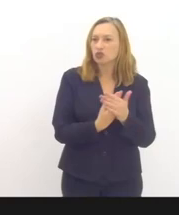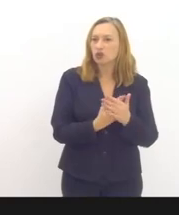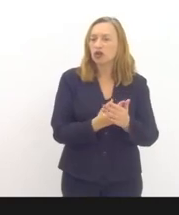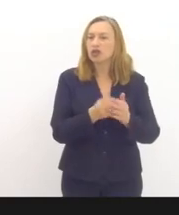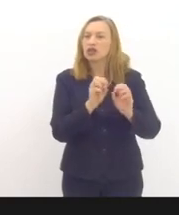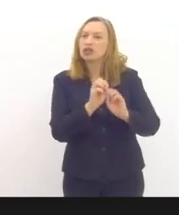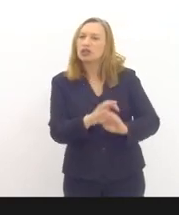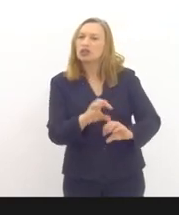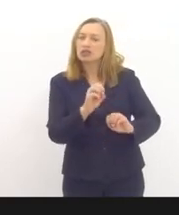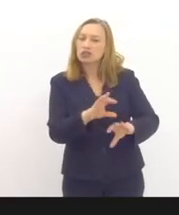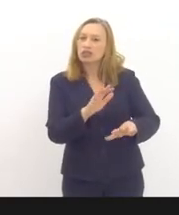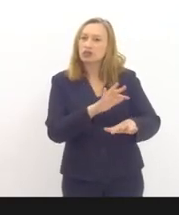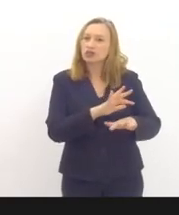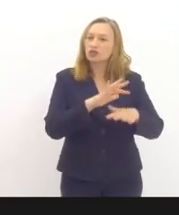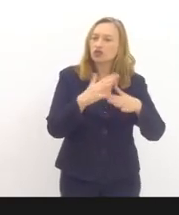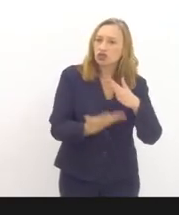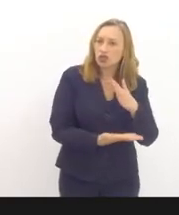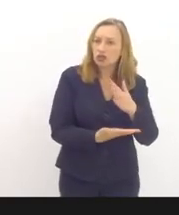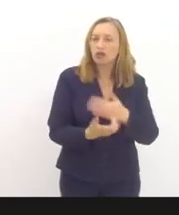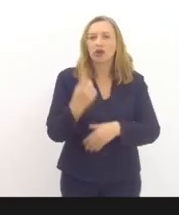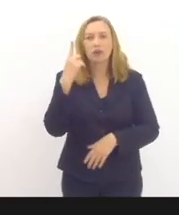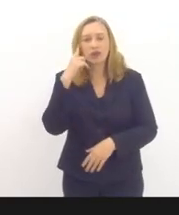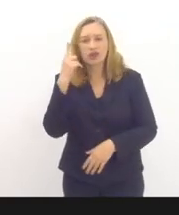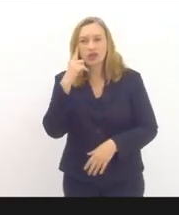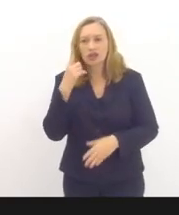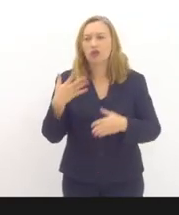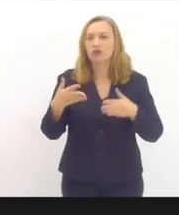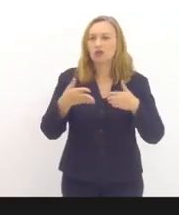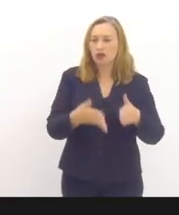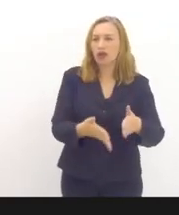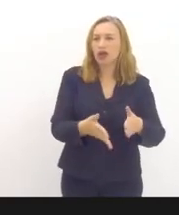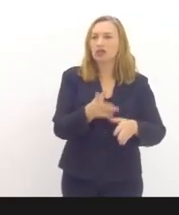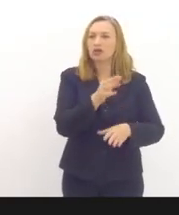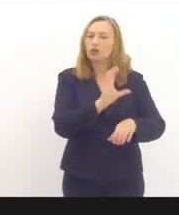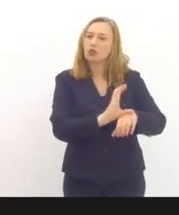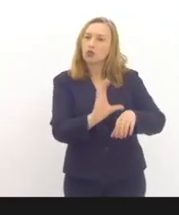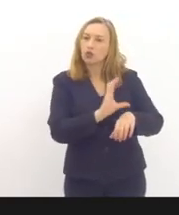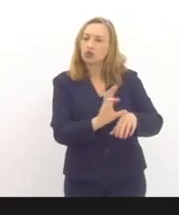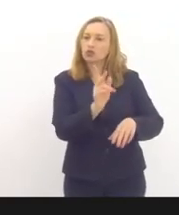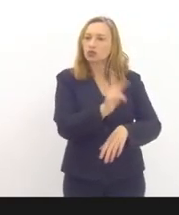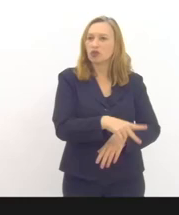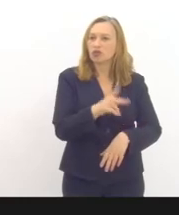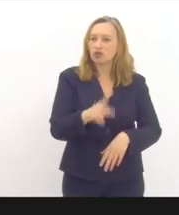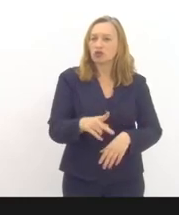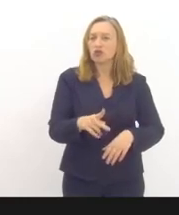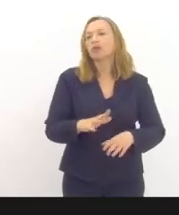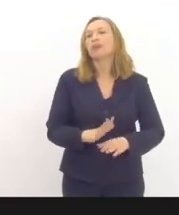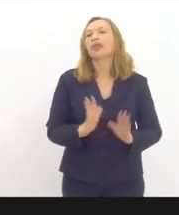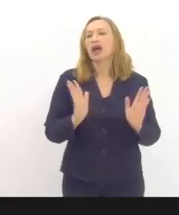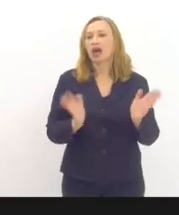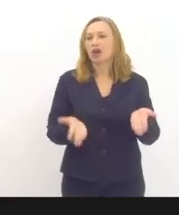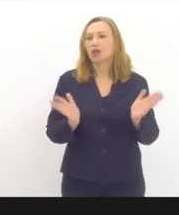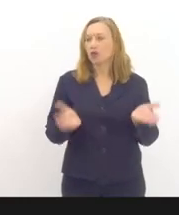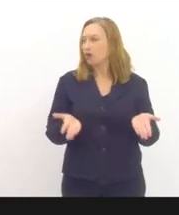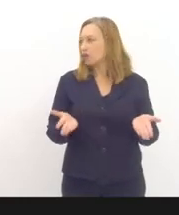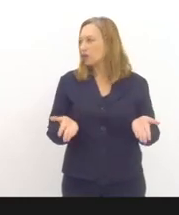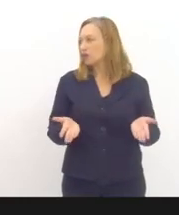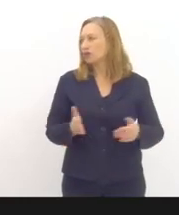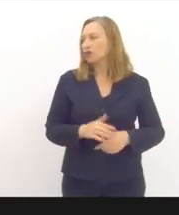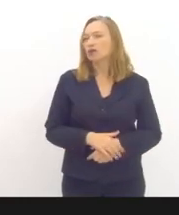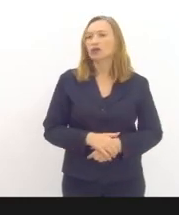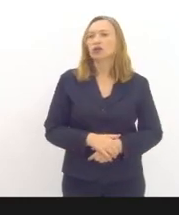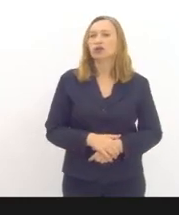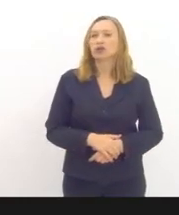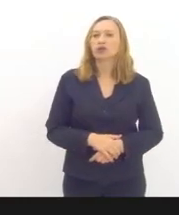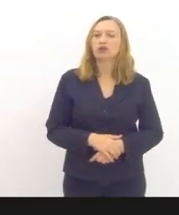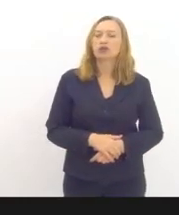que tem o ensino de Libras, é porque essa uma é voltada para o curso normal. Então, dentro desse desenho da matriz. Agora, além disso, nós